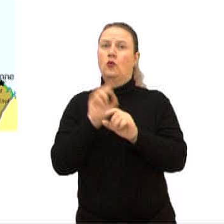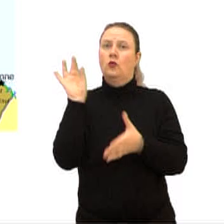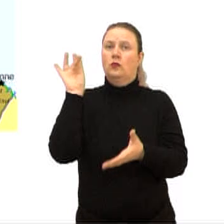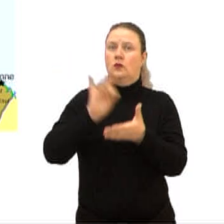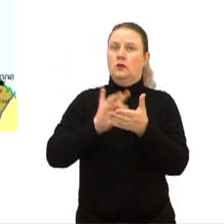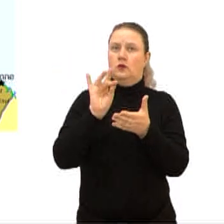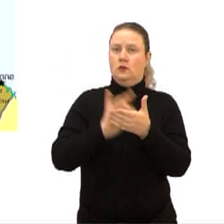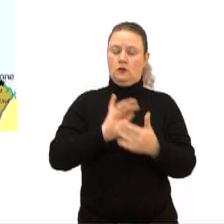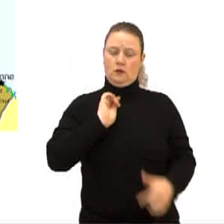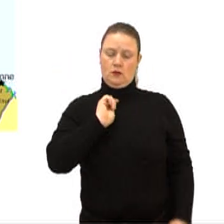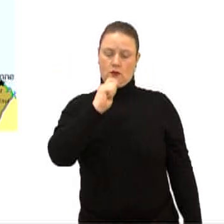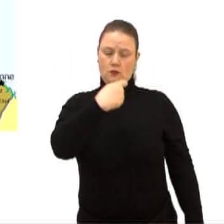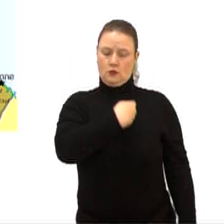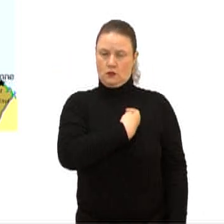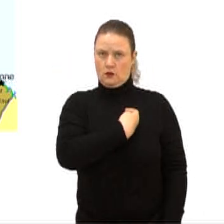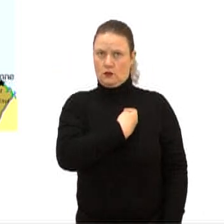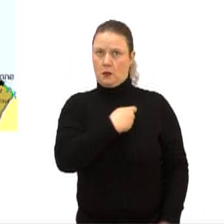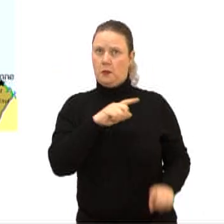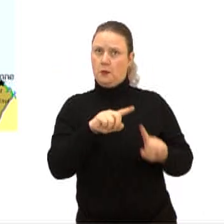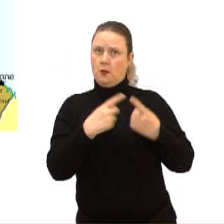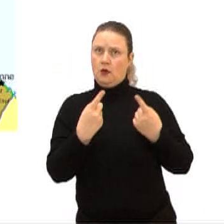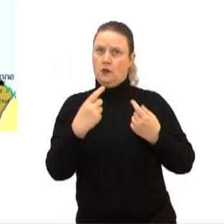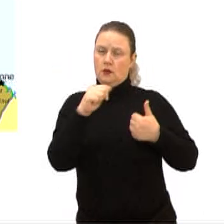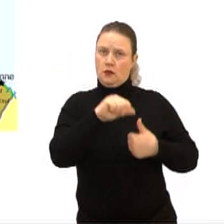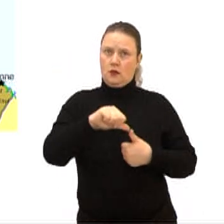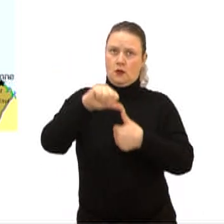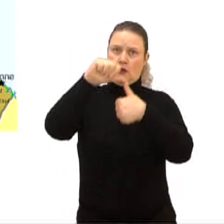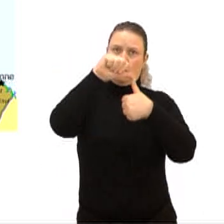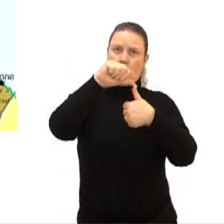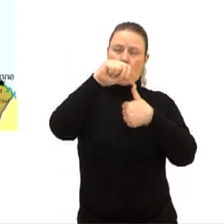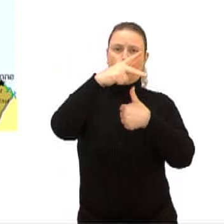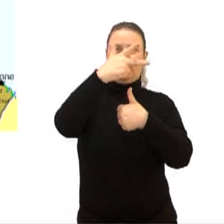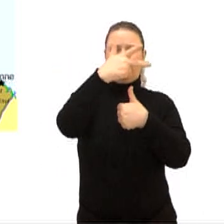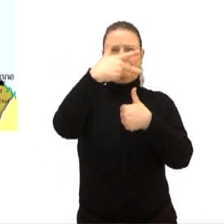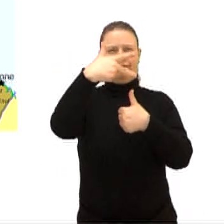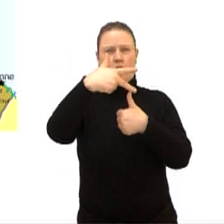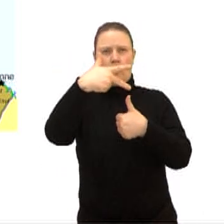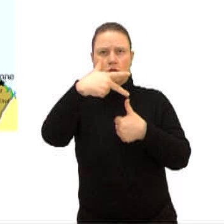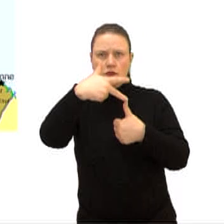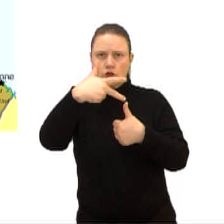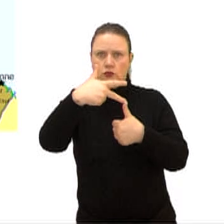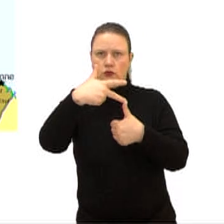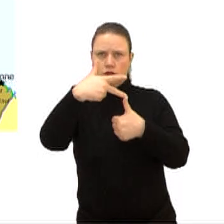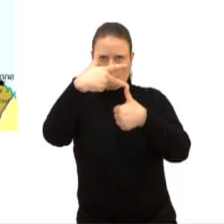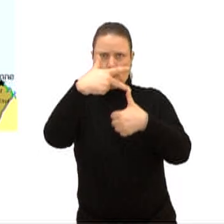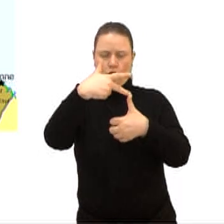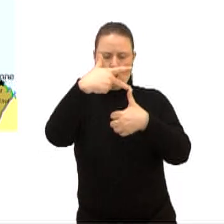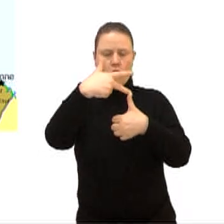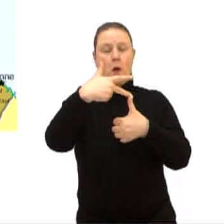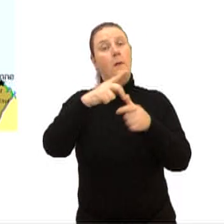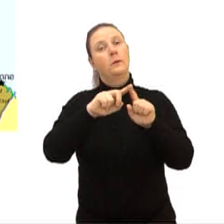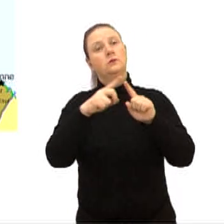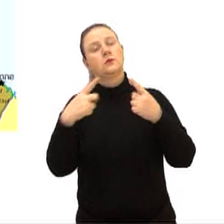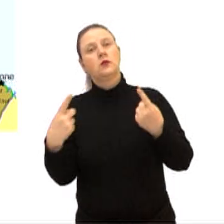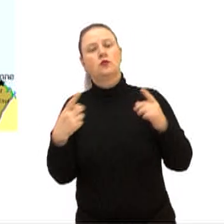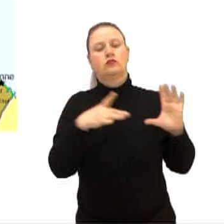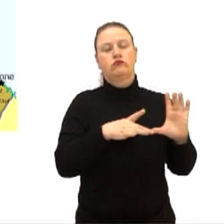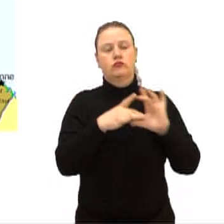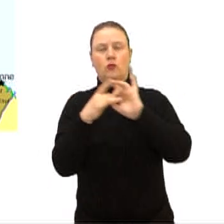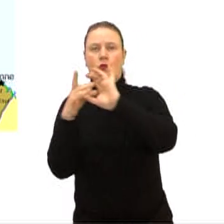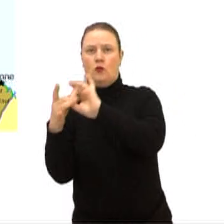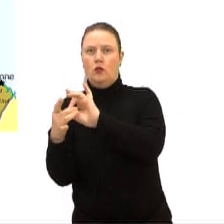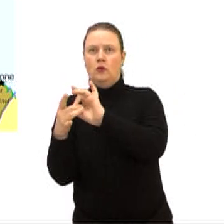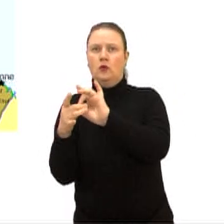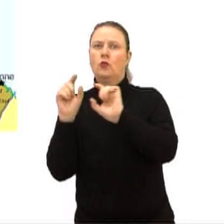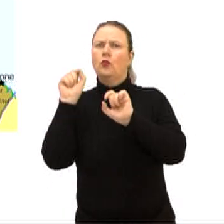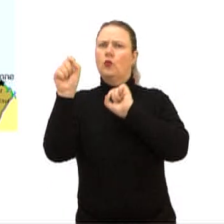o espanhol. Então, ele pertence à América Latina. Mas dentro de um contexto de localização, o México está na